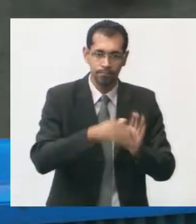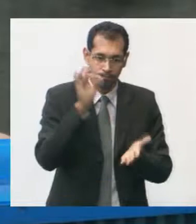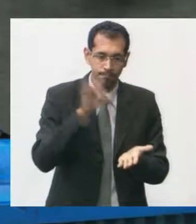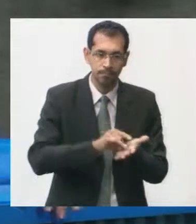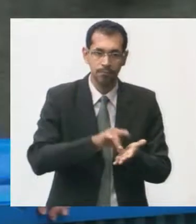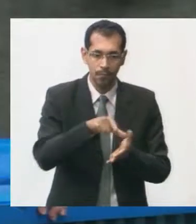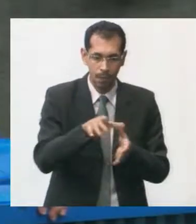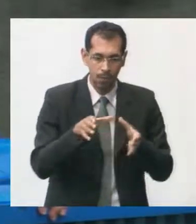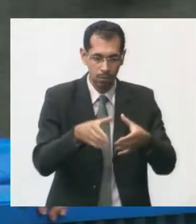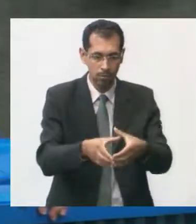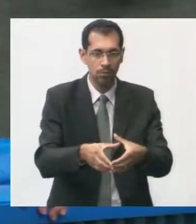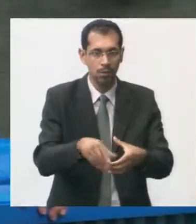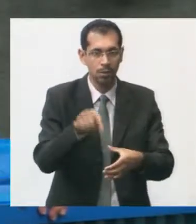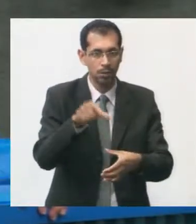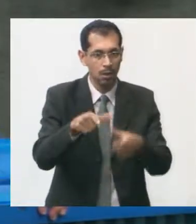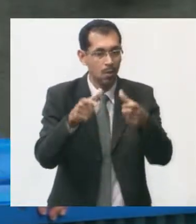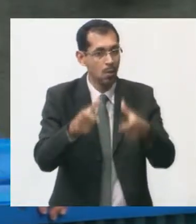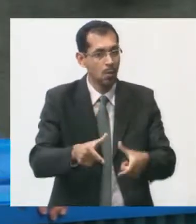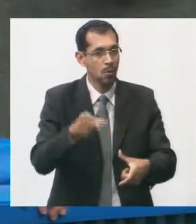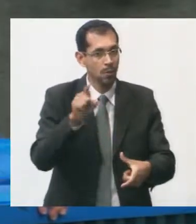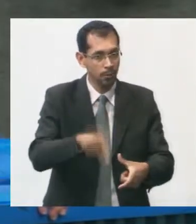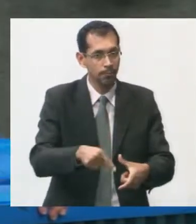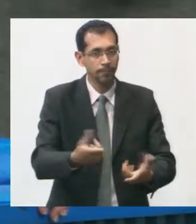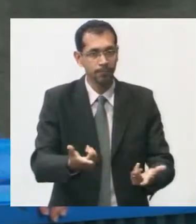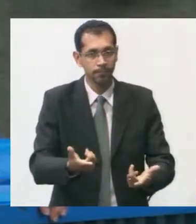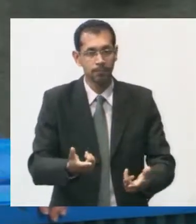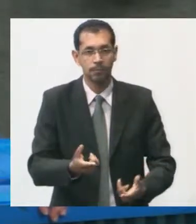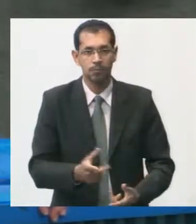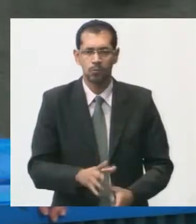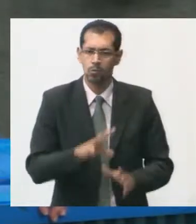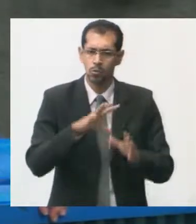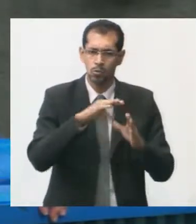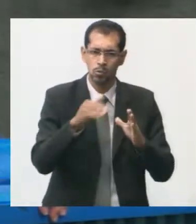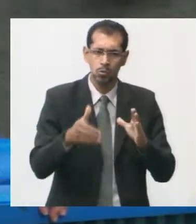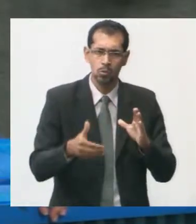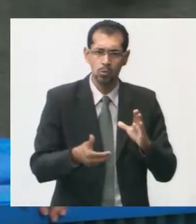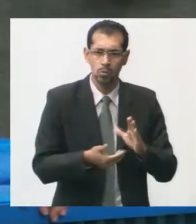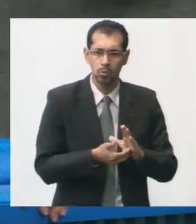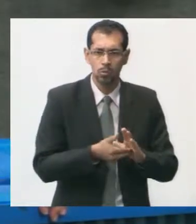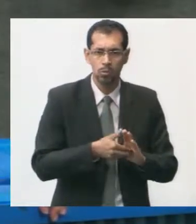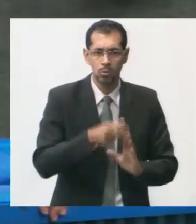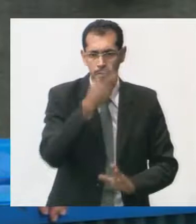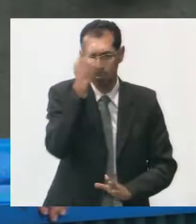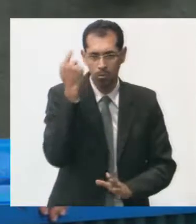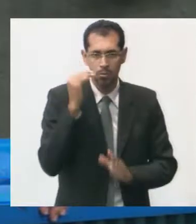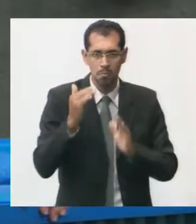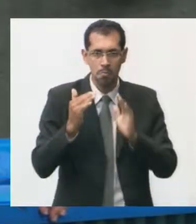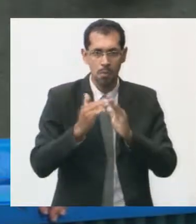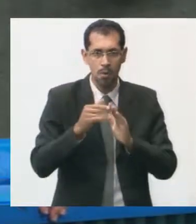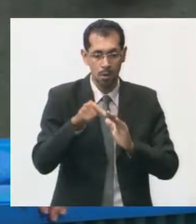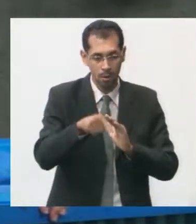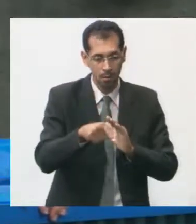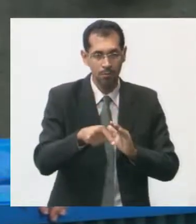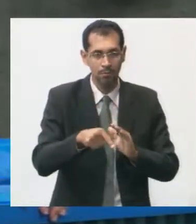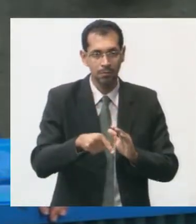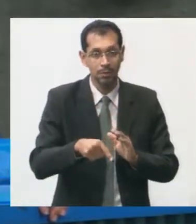Moradores da comunidade, todos moradores da comunidade. E a chapa que perdeu,